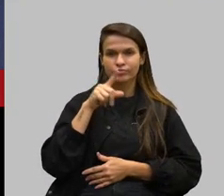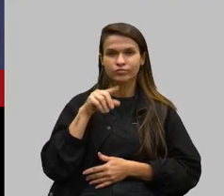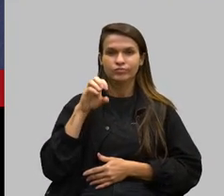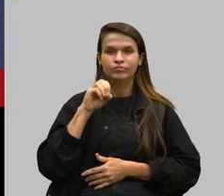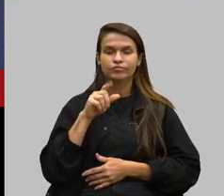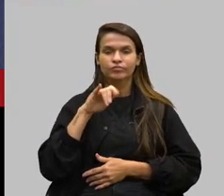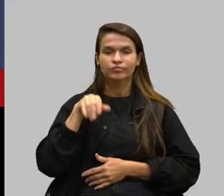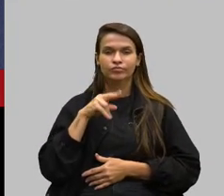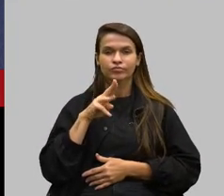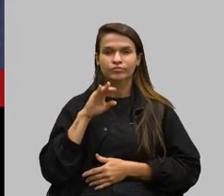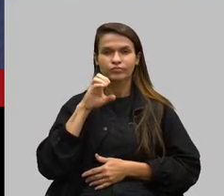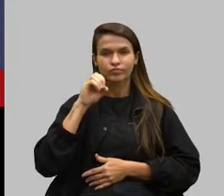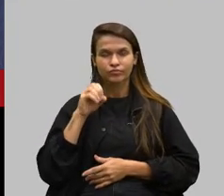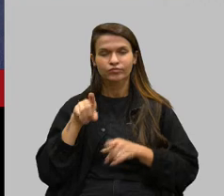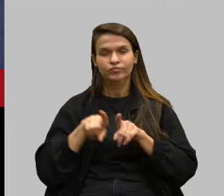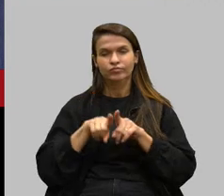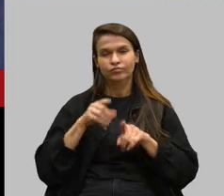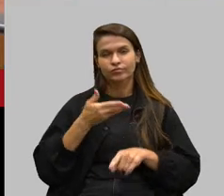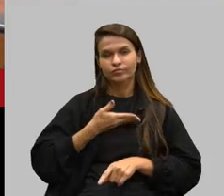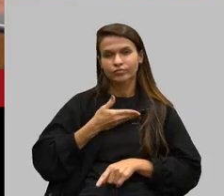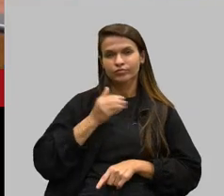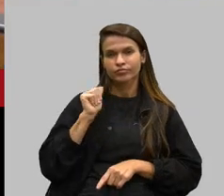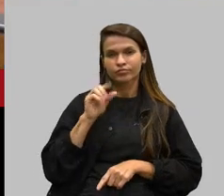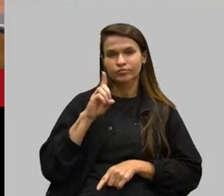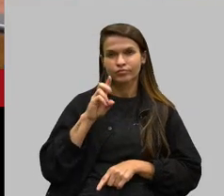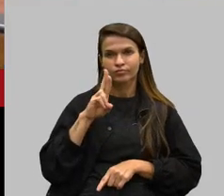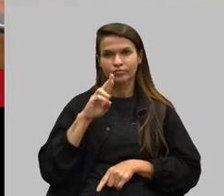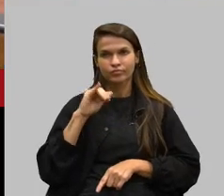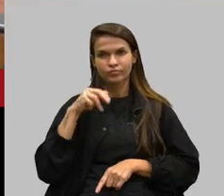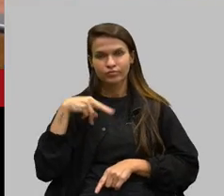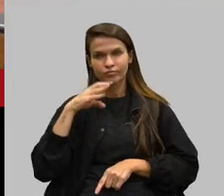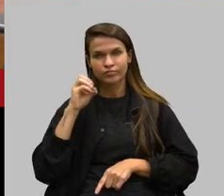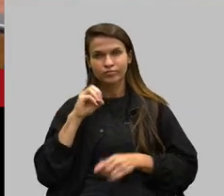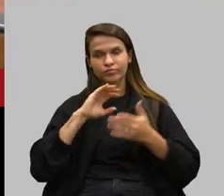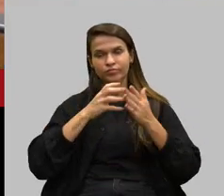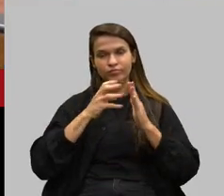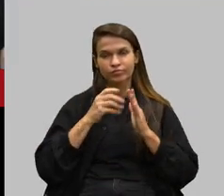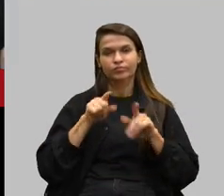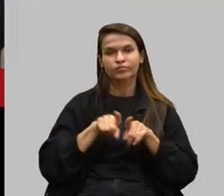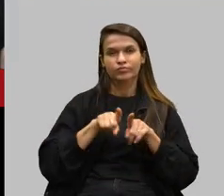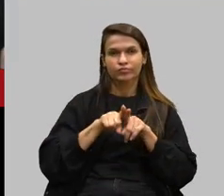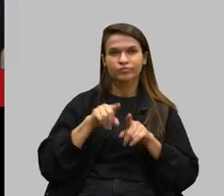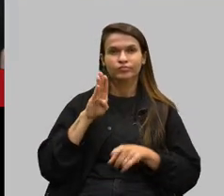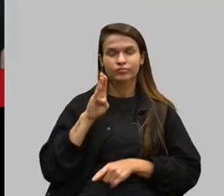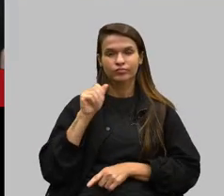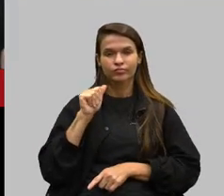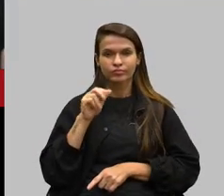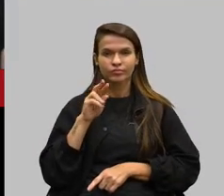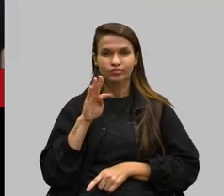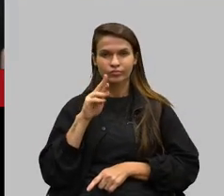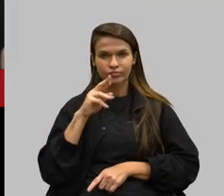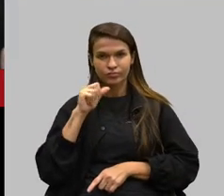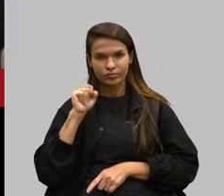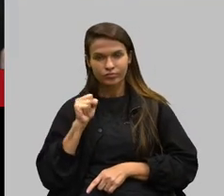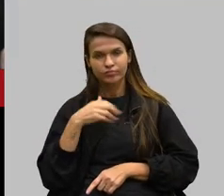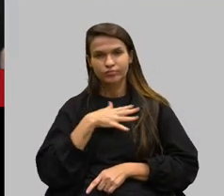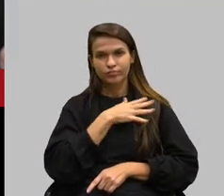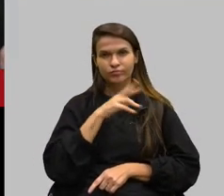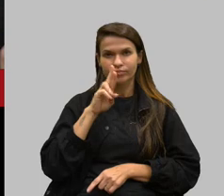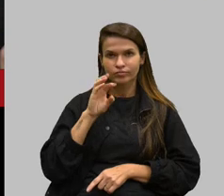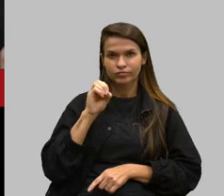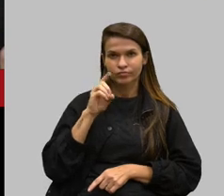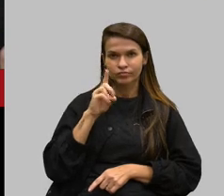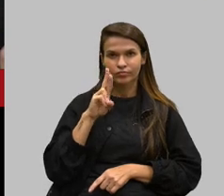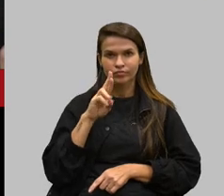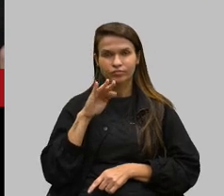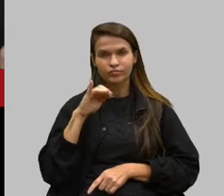querido amigo Adriano nosso partido beatri Serqueira Sargento Rodriges Dr